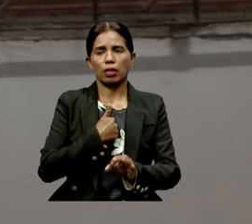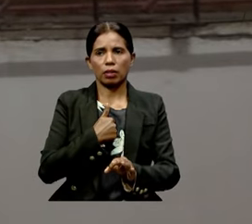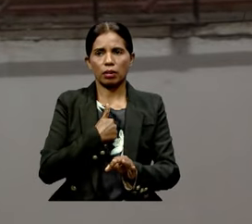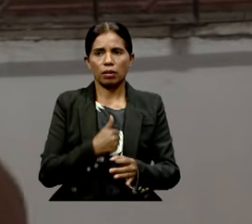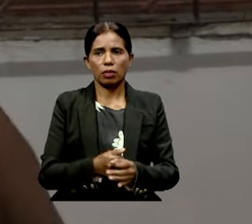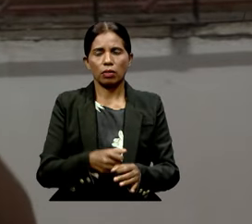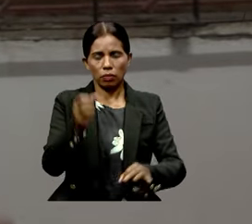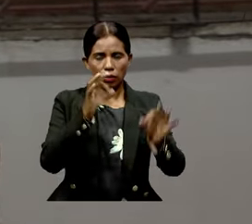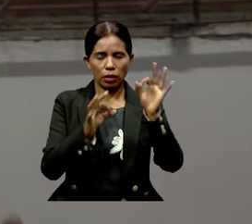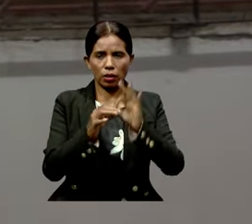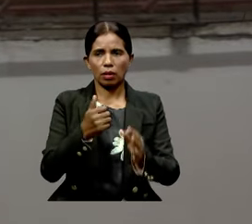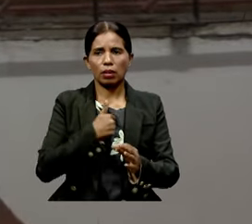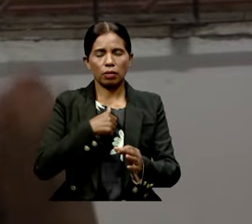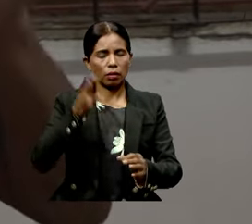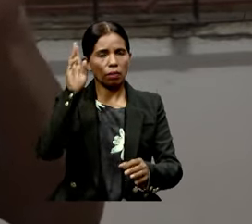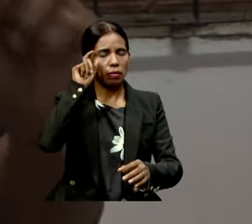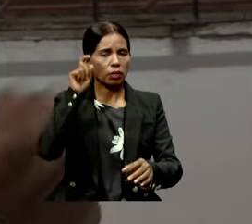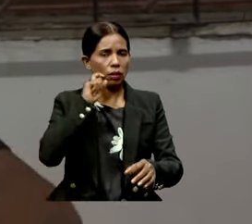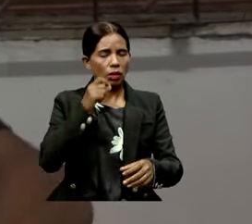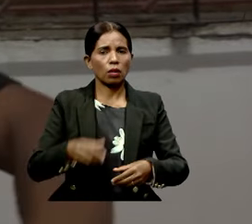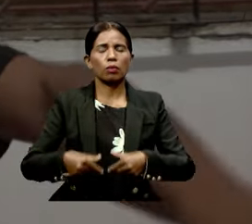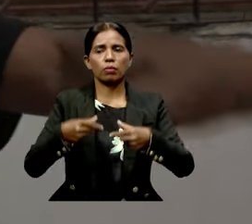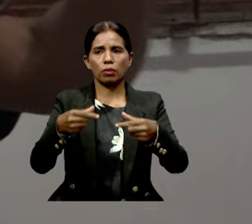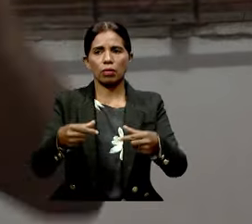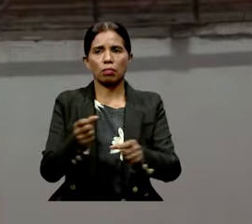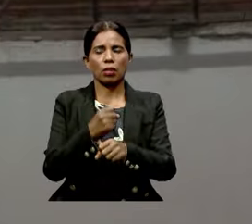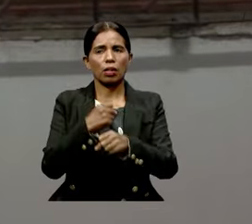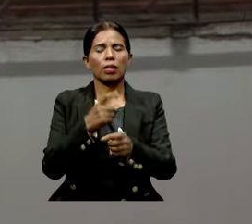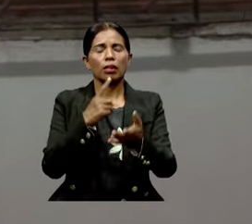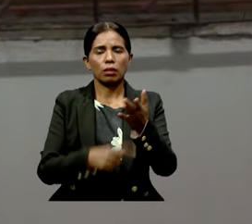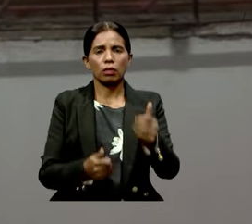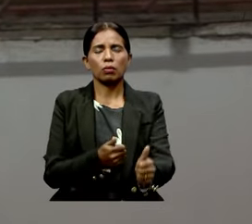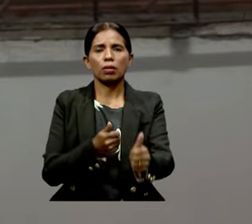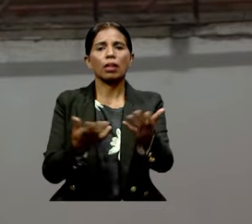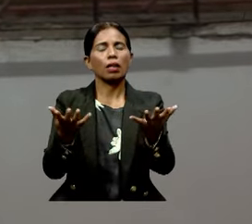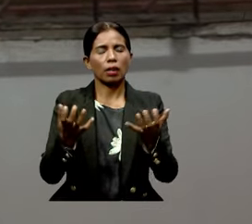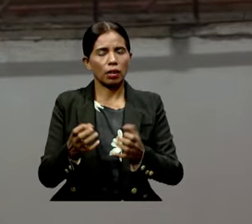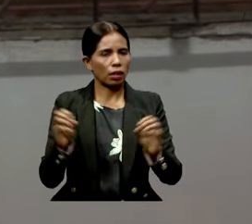an ho confiança ne be mak mombot sana na fo. Anta ne bel halo saida de turne agosto ila hareba realidade ne.